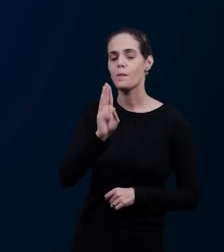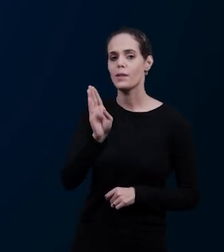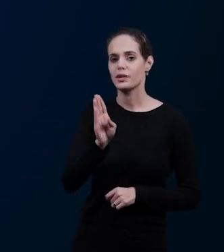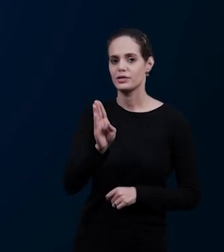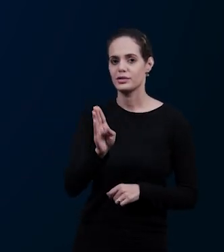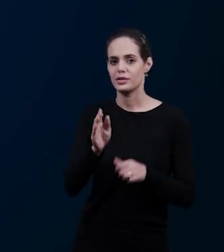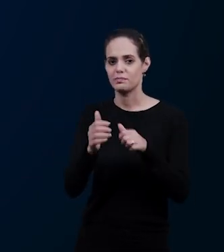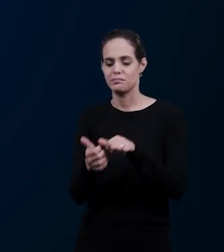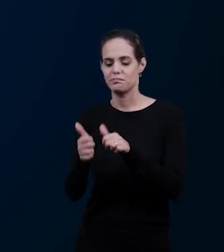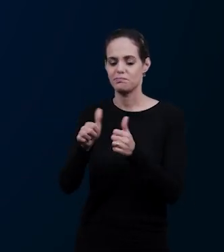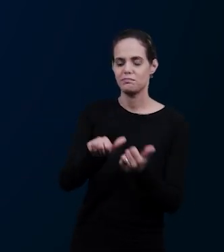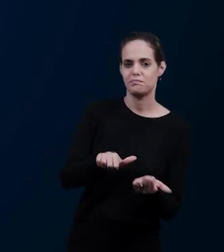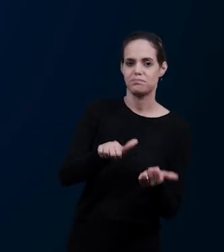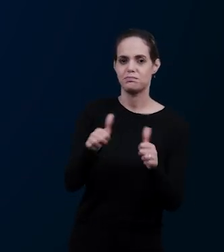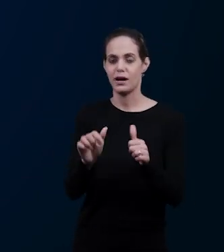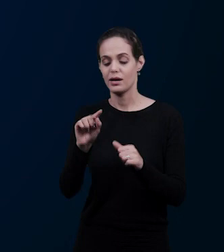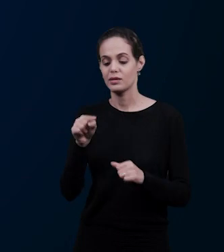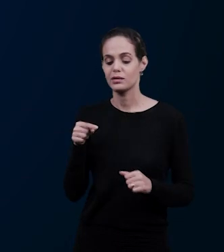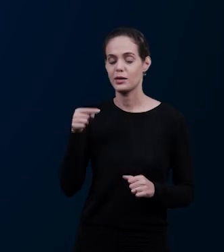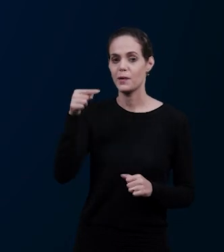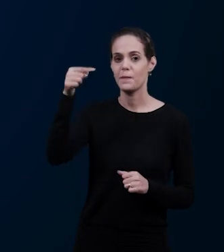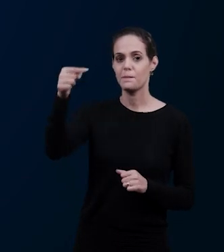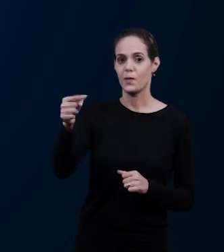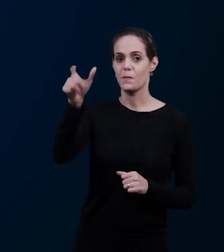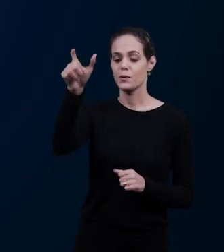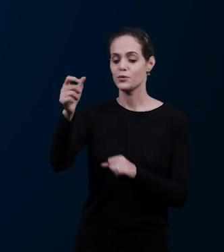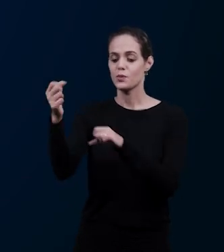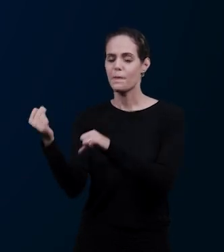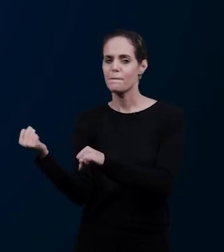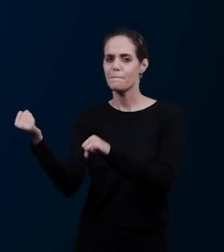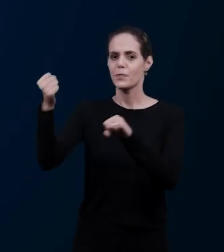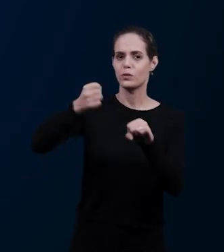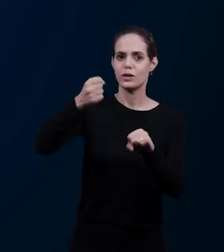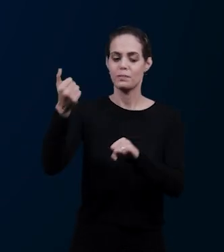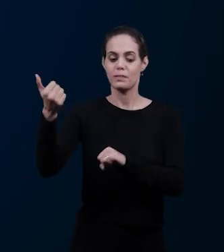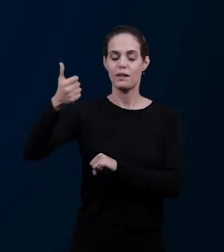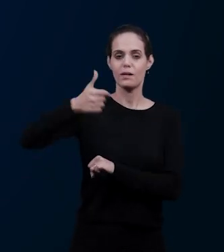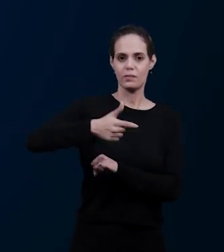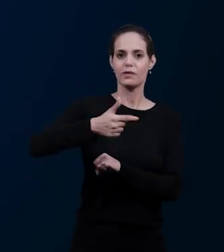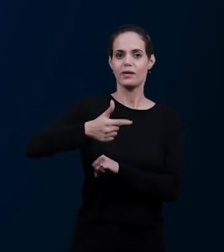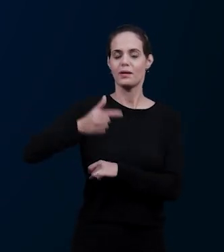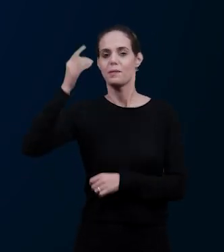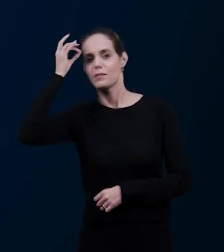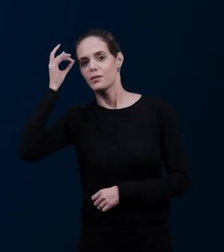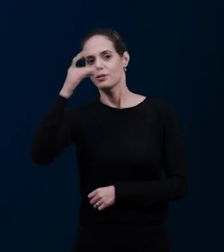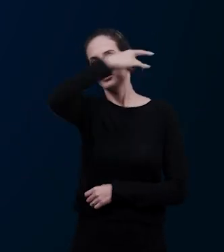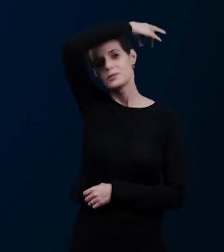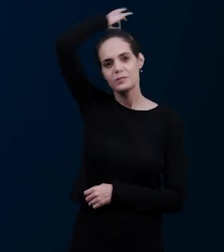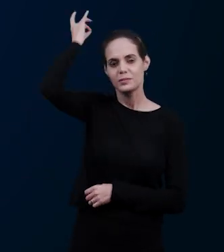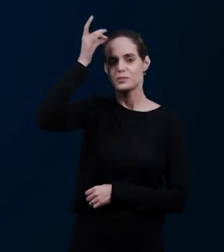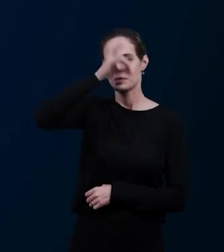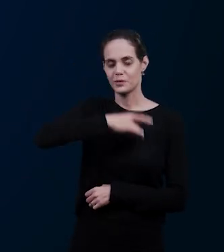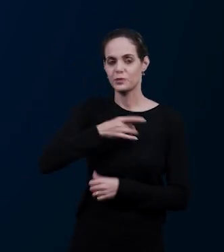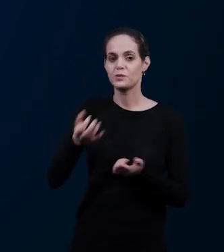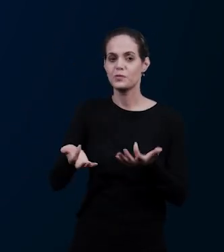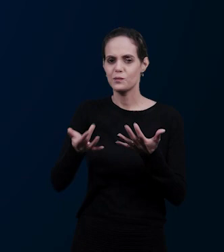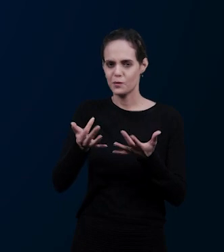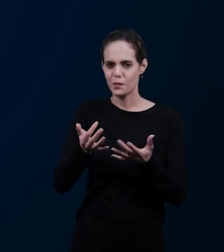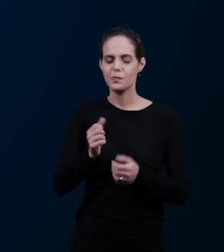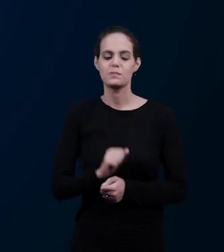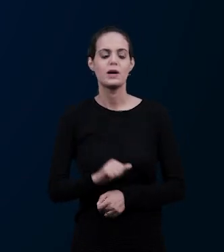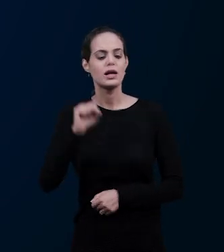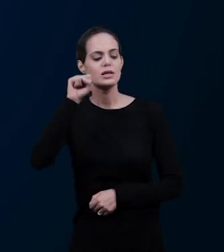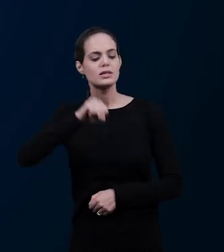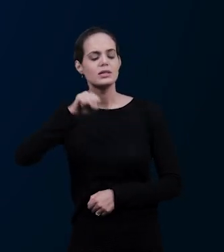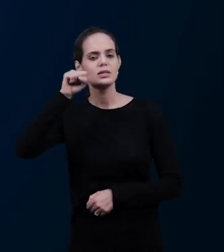João Batista batizar nas águas, ele disse que viria alguém mais poderoso que ele para batizar com o Espírito Santo e